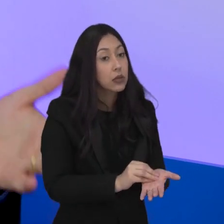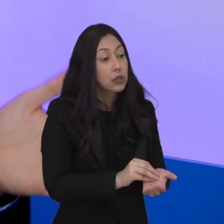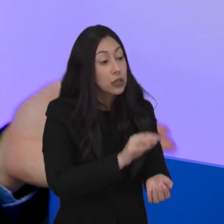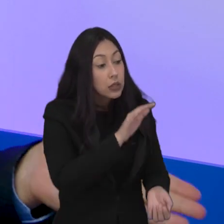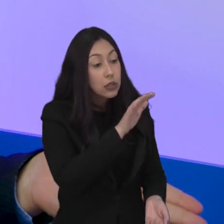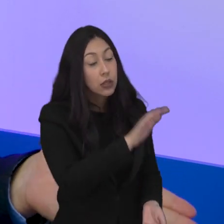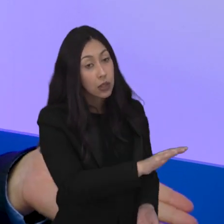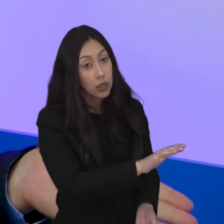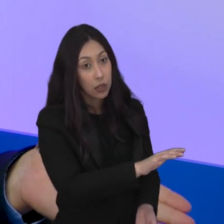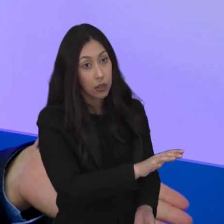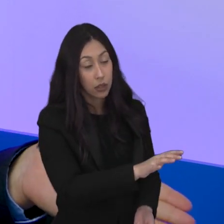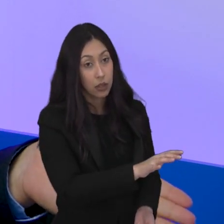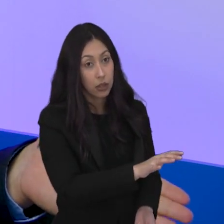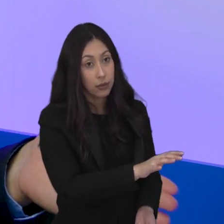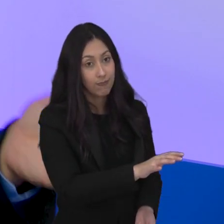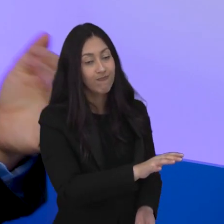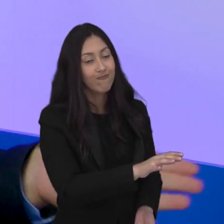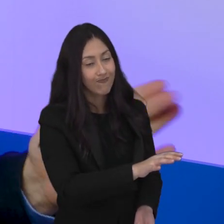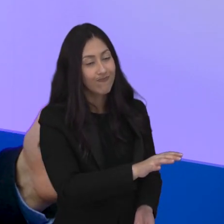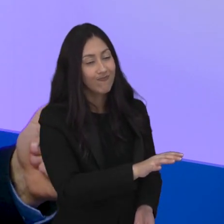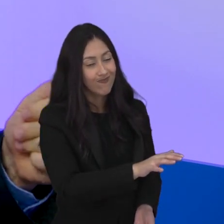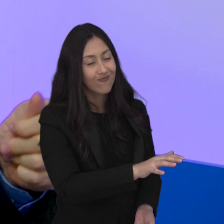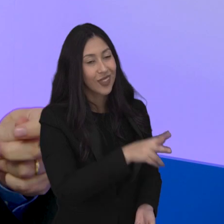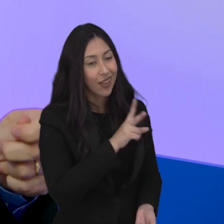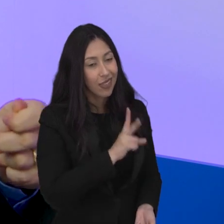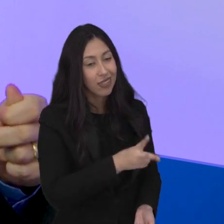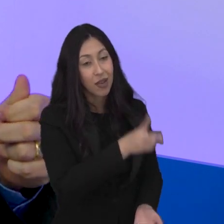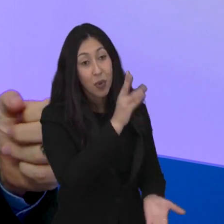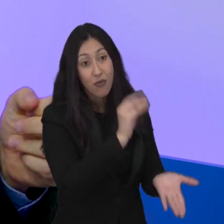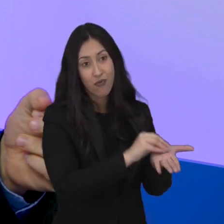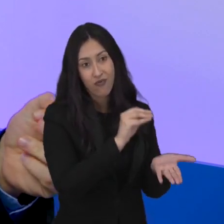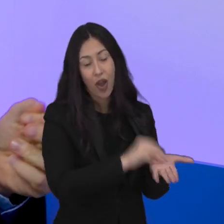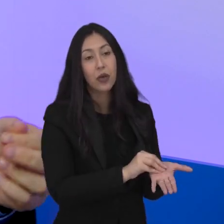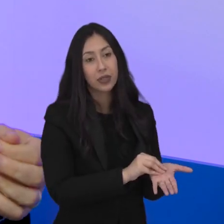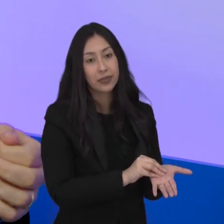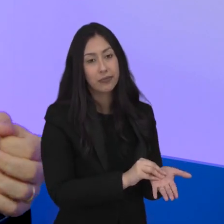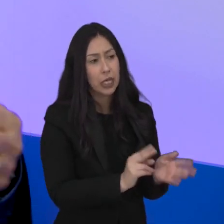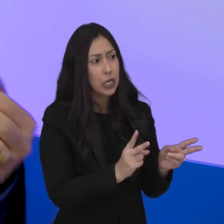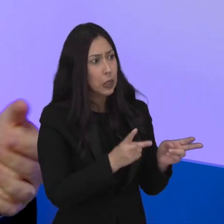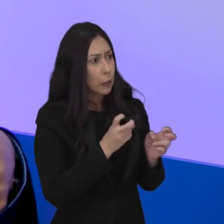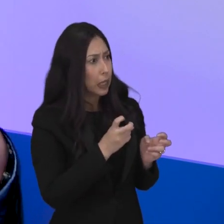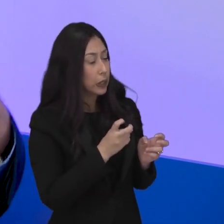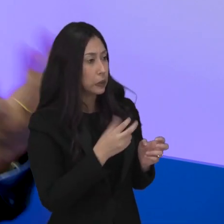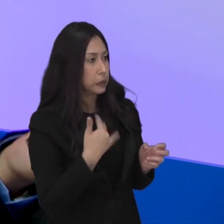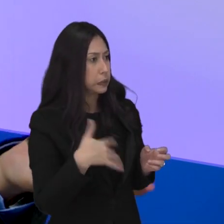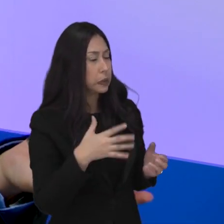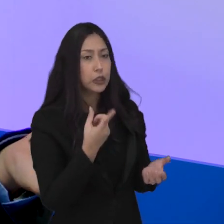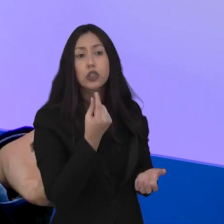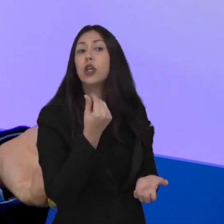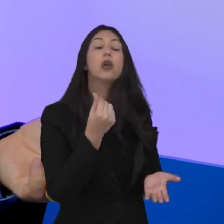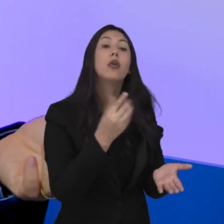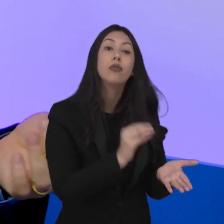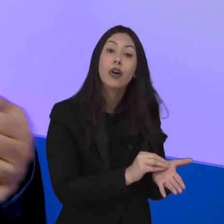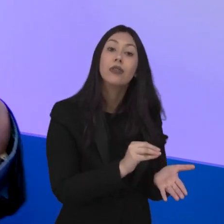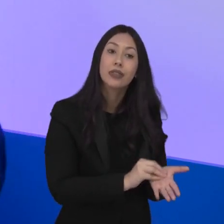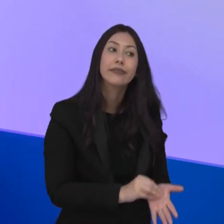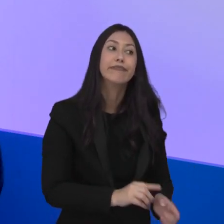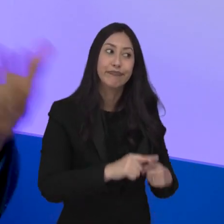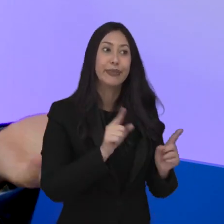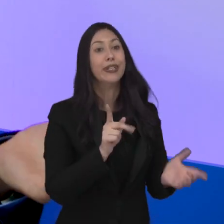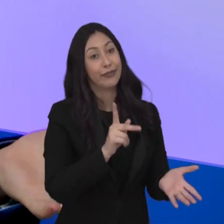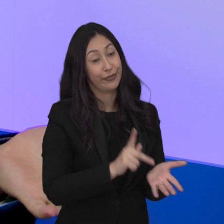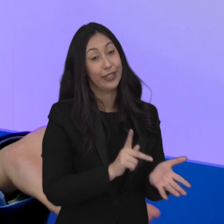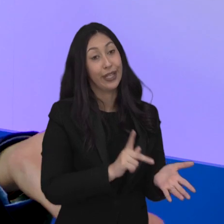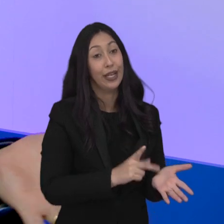E nesse aspecto, aí vai sempre ter um rombo nas contas públicas. A impressão que dá é que falta dinheiro, né? E de